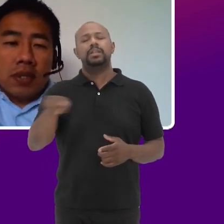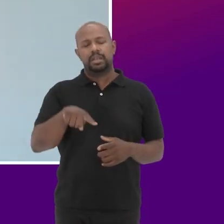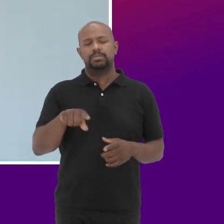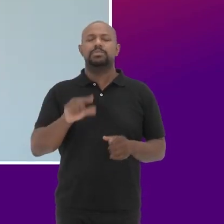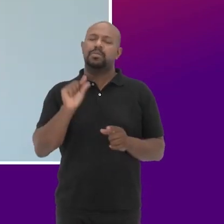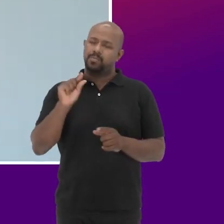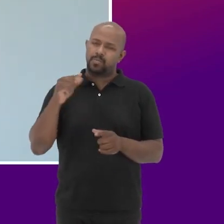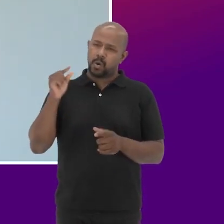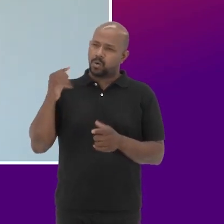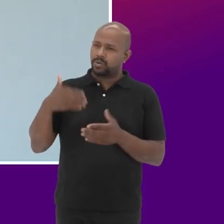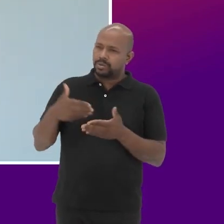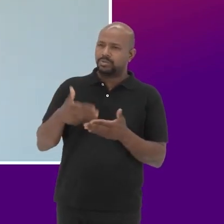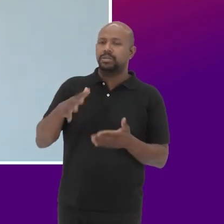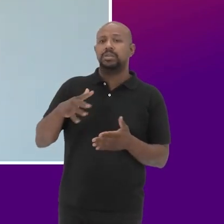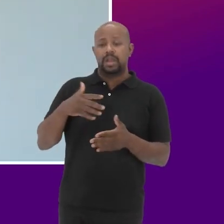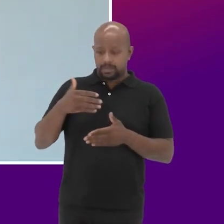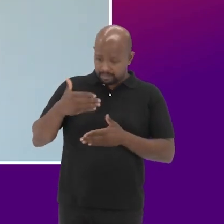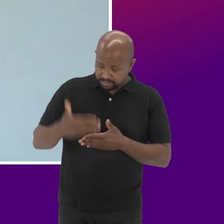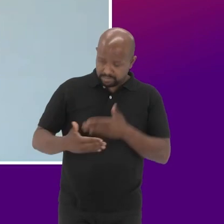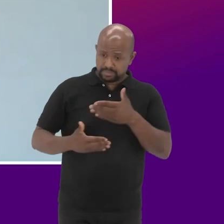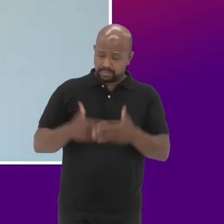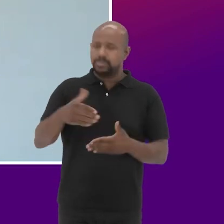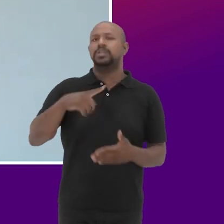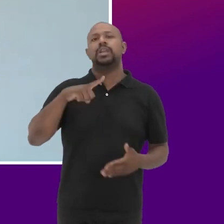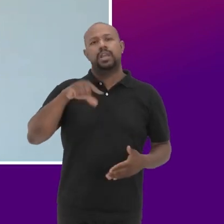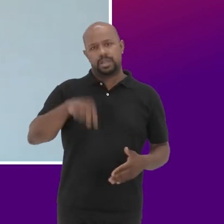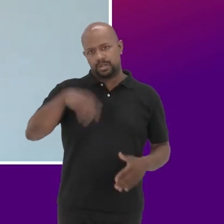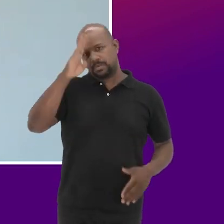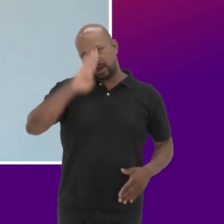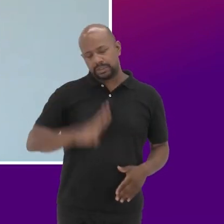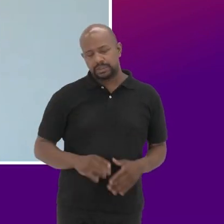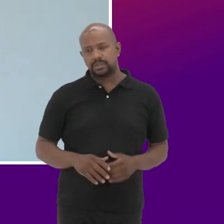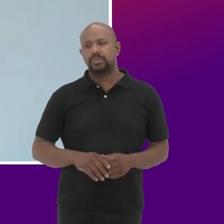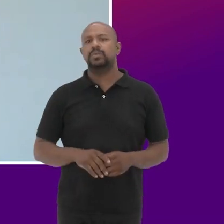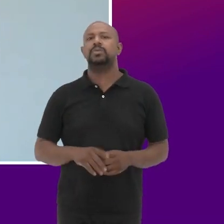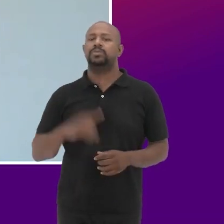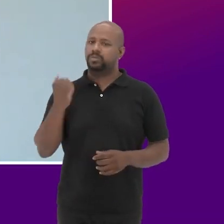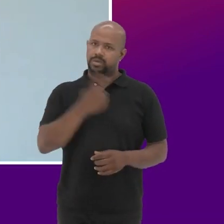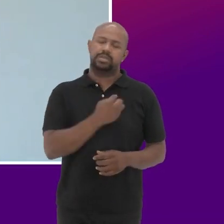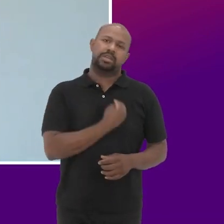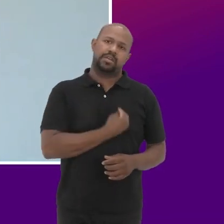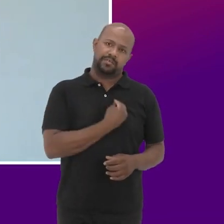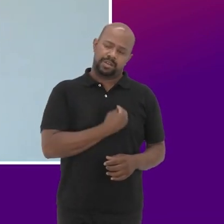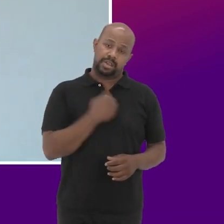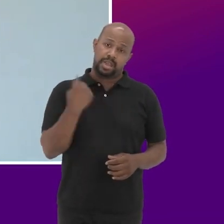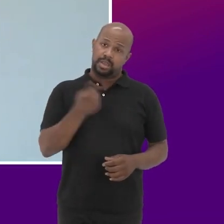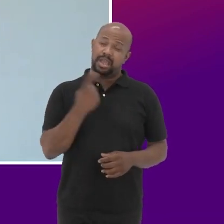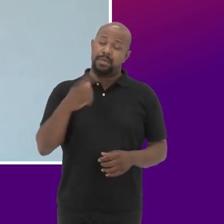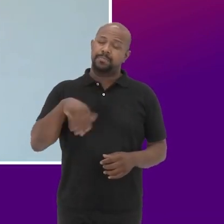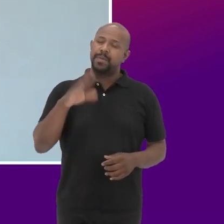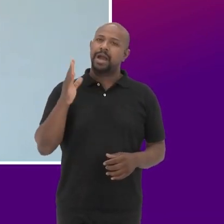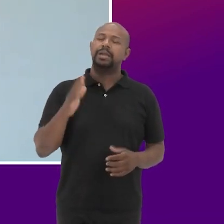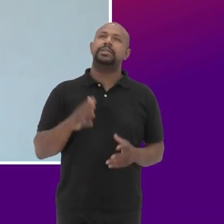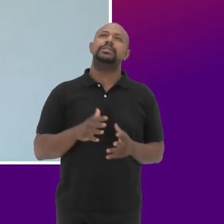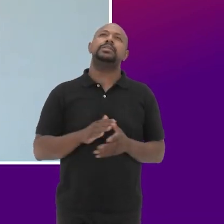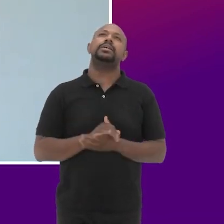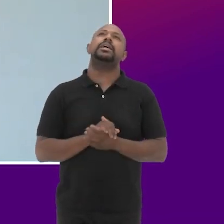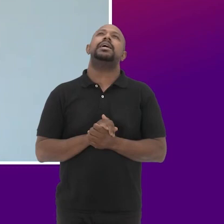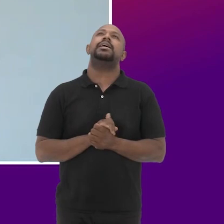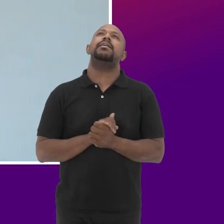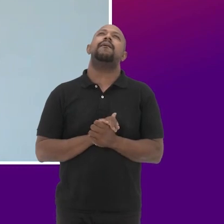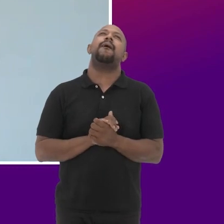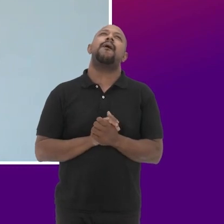recentemente, então é um passo importante que existe aqui no Brasil, torna a nossa vida aqui